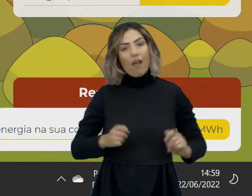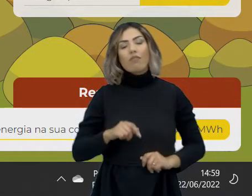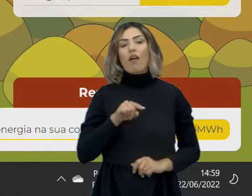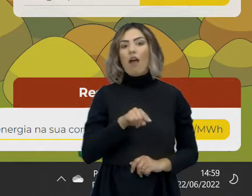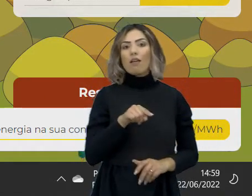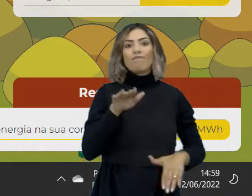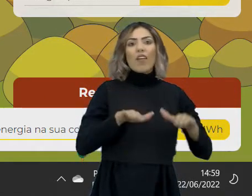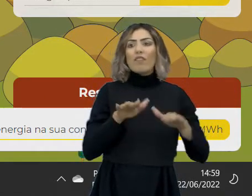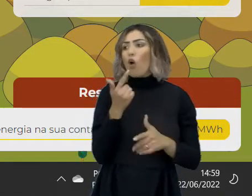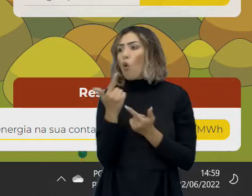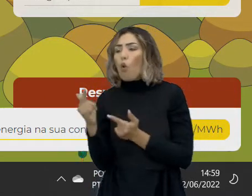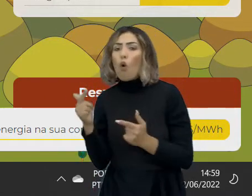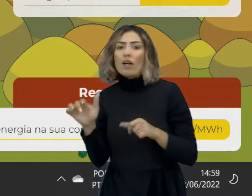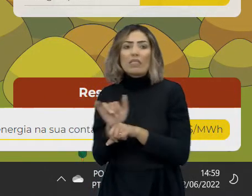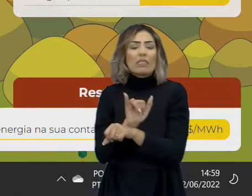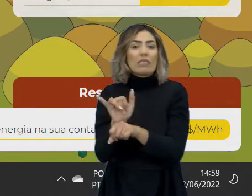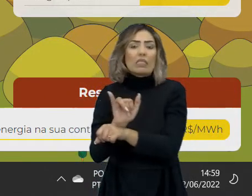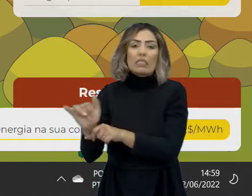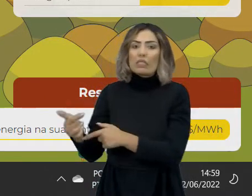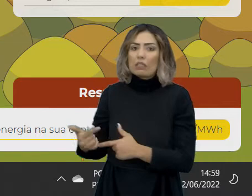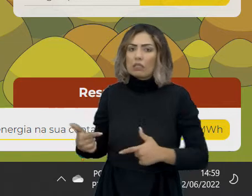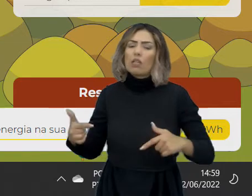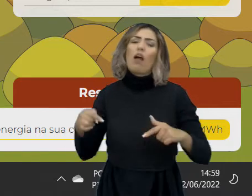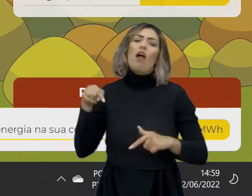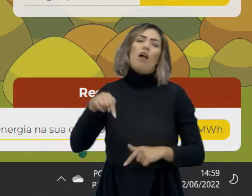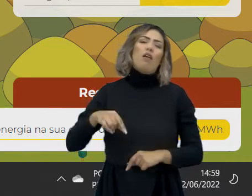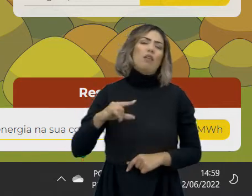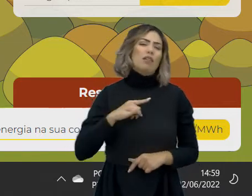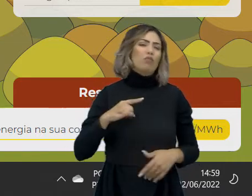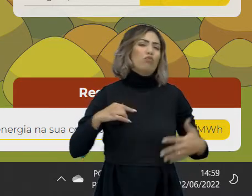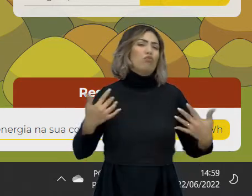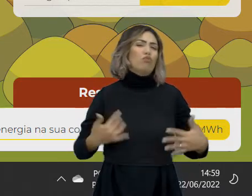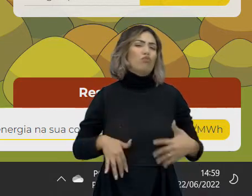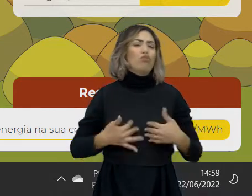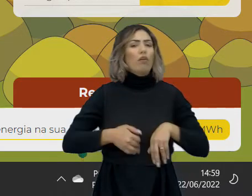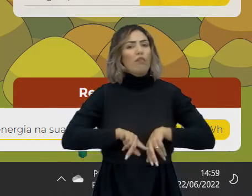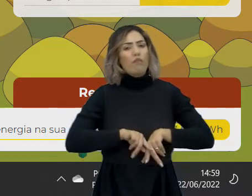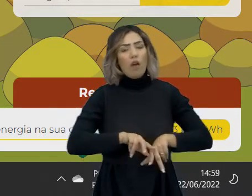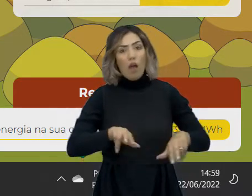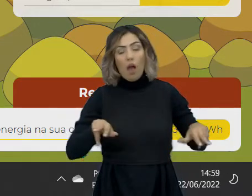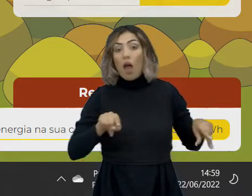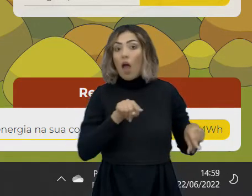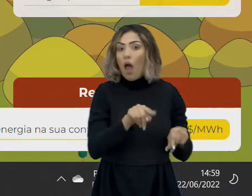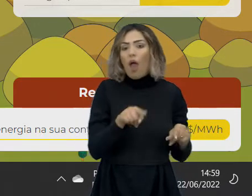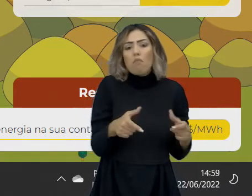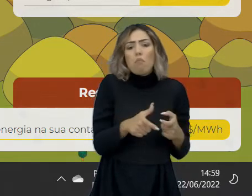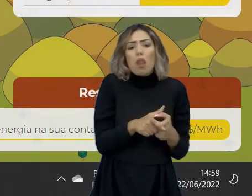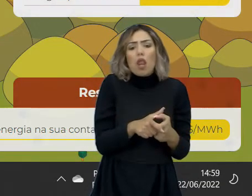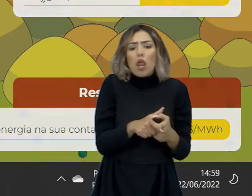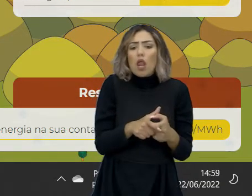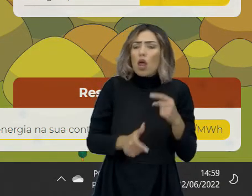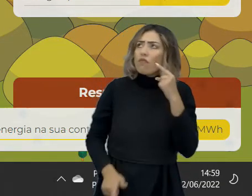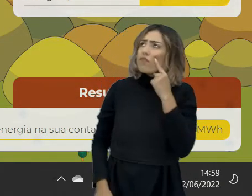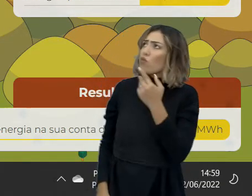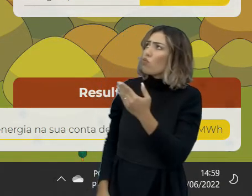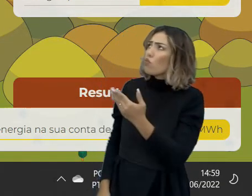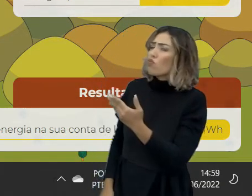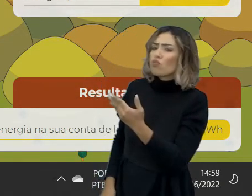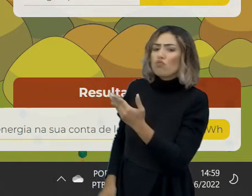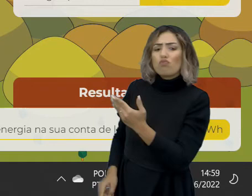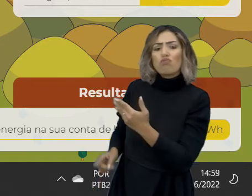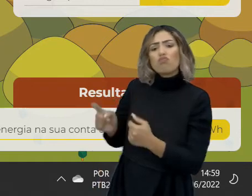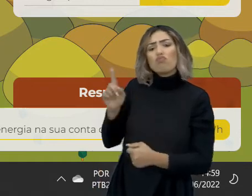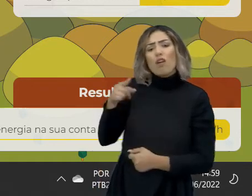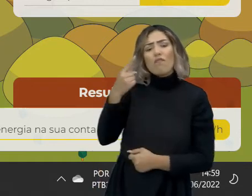esses outros recursos. A gente tem bastante no mundo. É uma estação, ela é pequena, olha, dá uma olhada. Precisa de pouco espaço só.